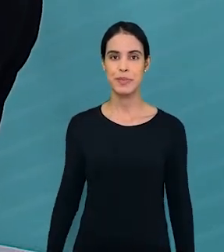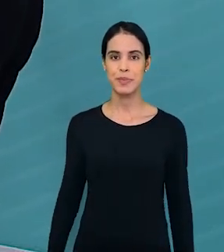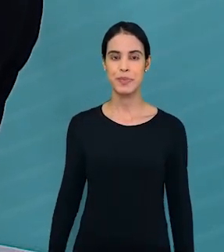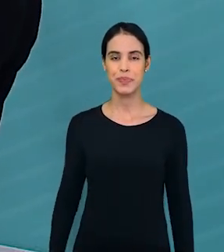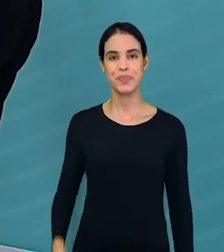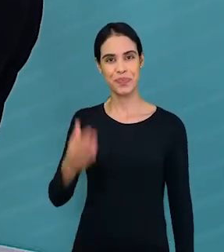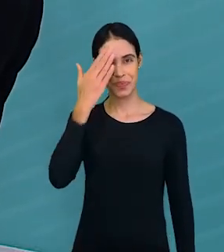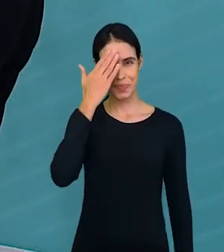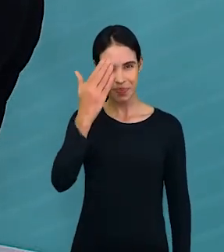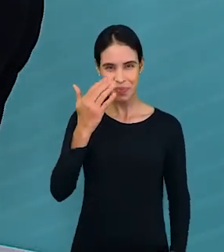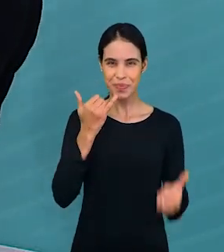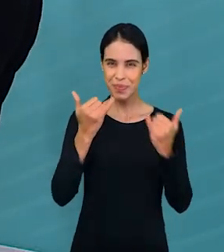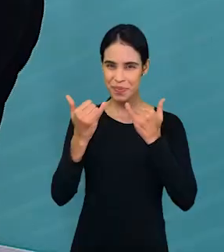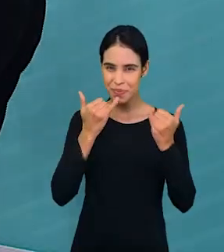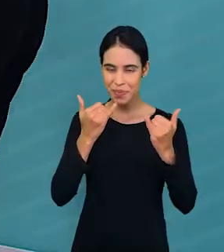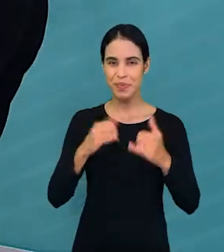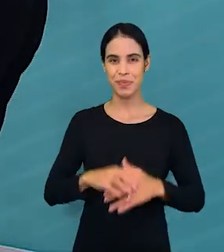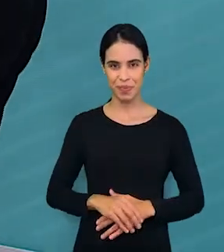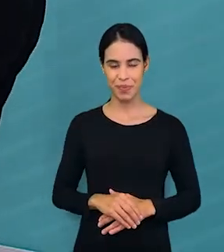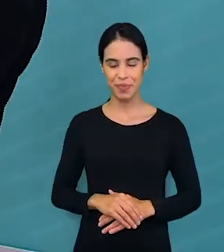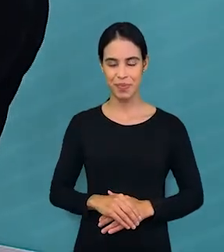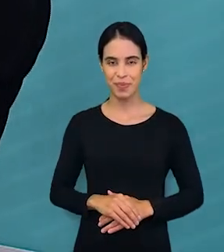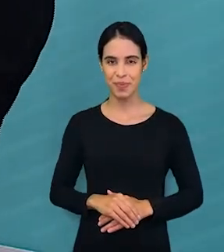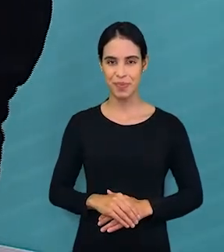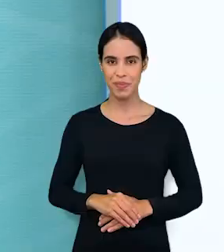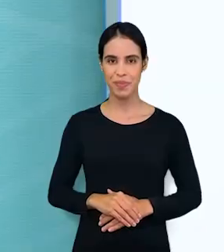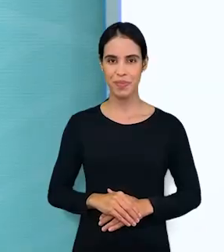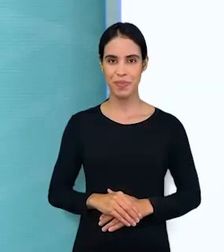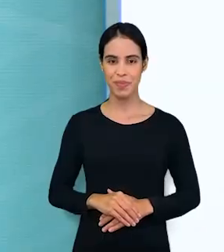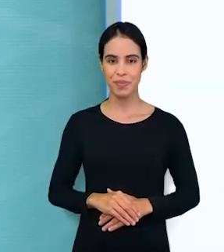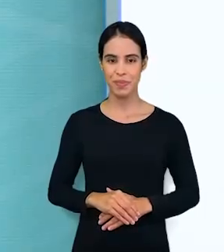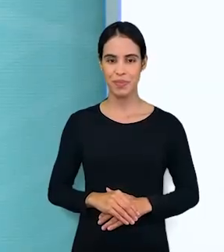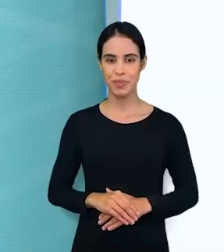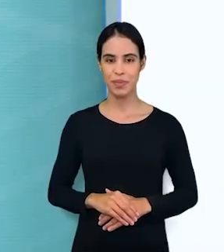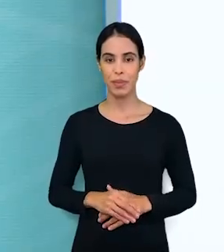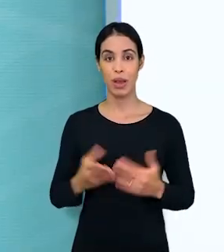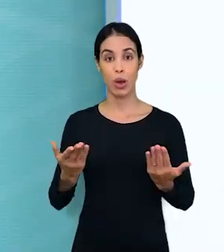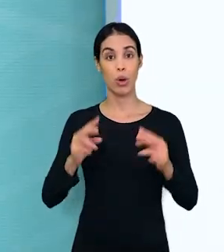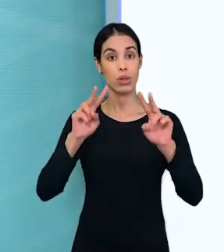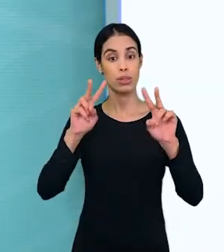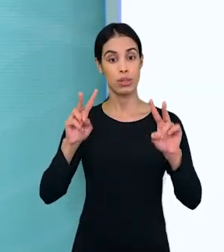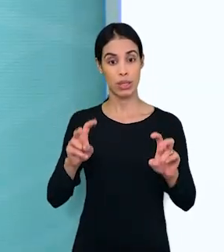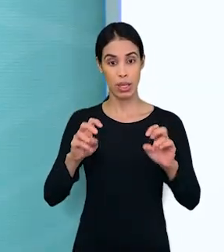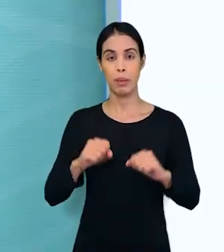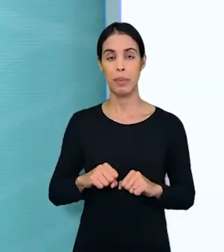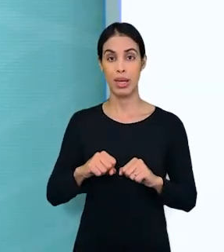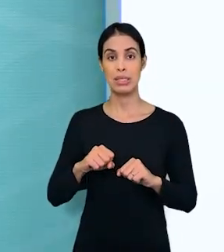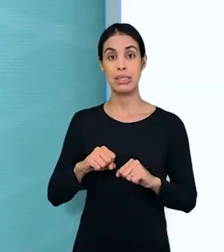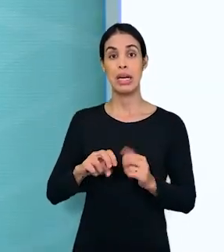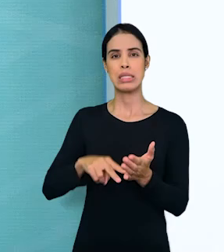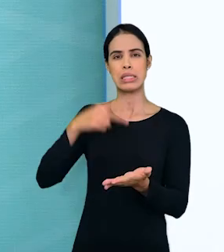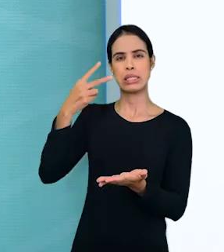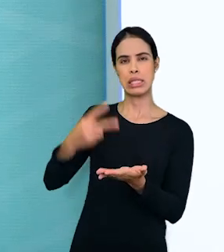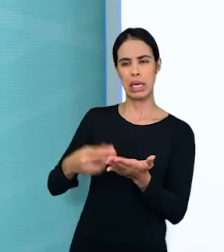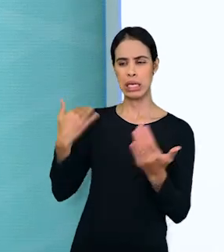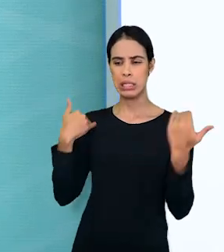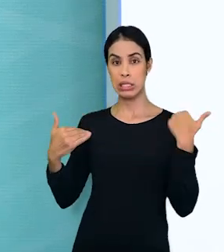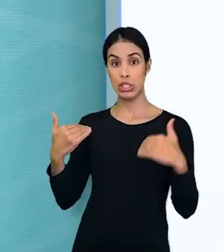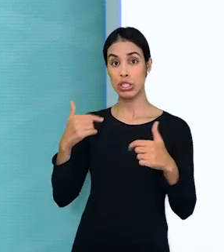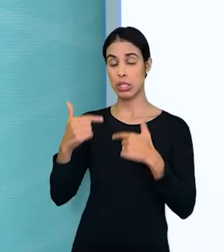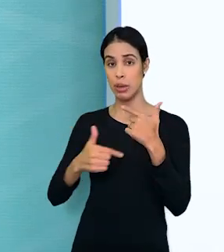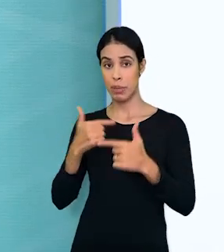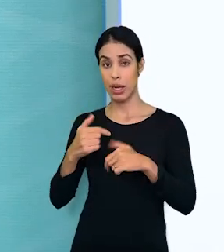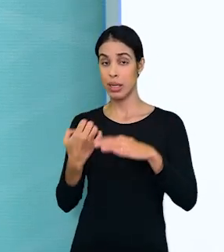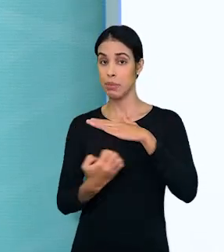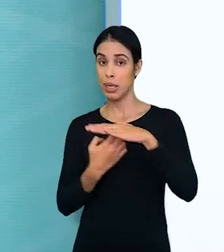Anderson. Muito obrigada pelas informações, Samantha. Até mais. O assunto agora é acidente de trabalho. Uma empresa